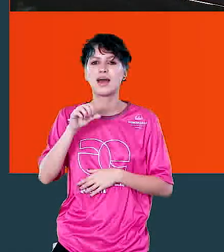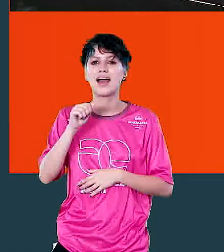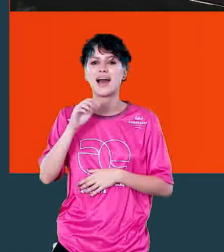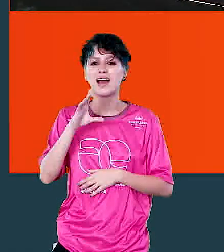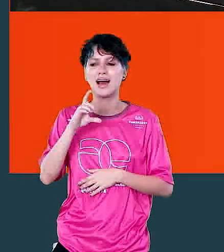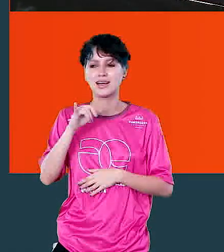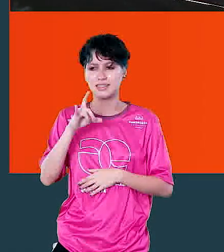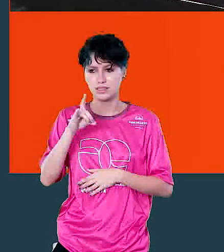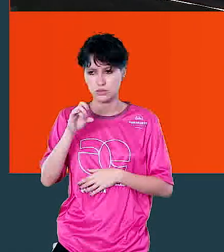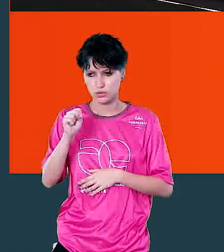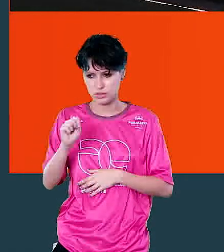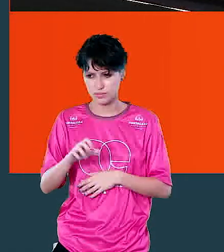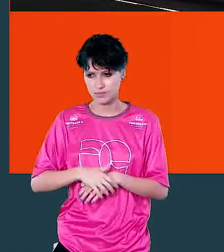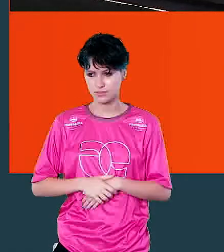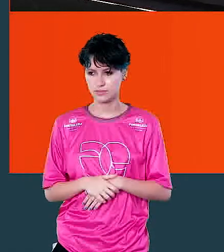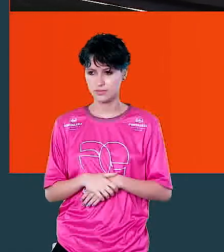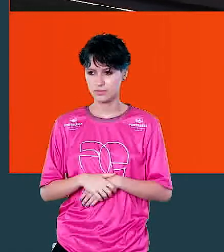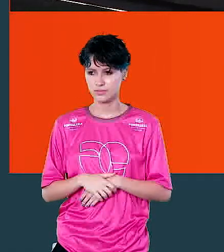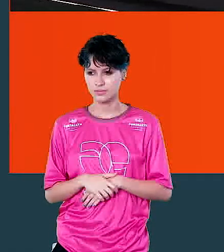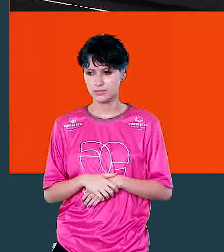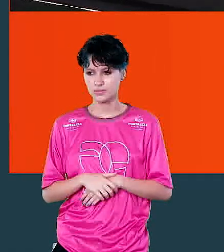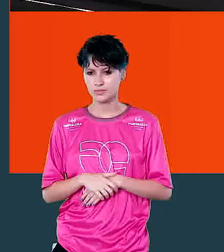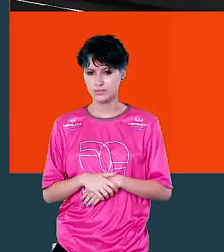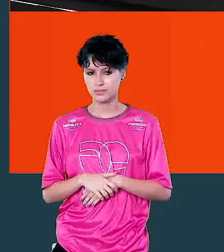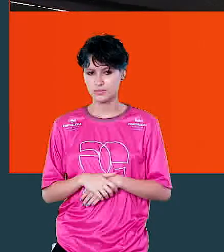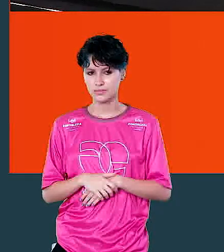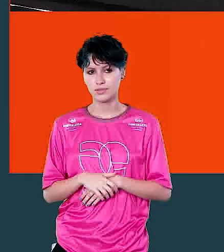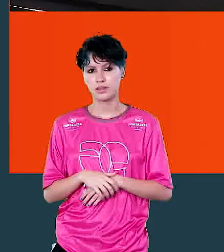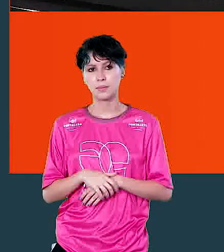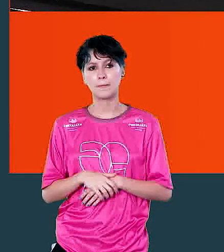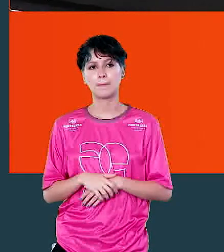Óxidos ácidos. Aí abre o parênteses aí.